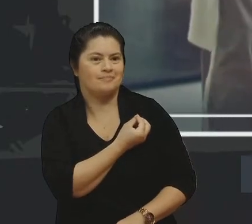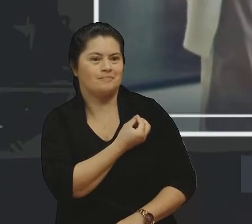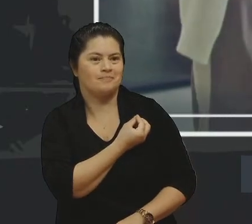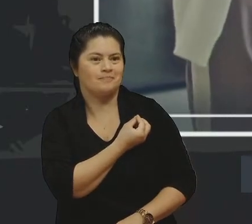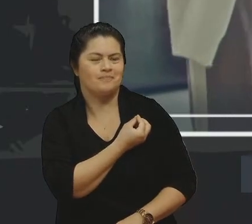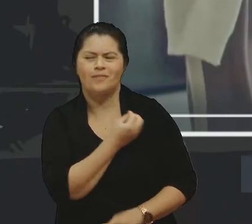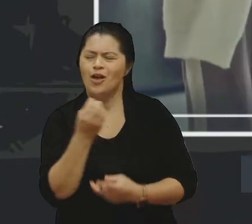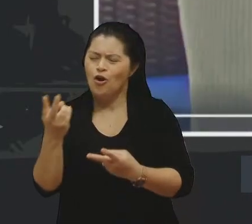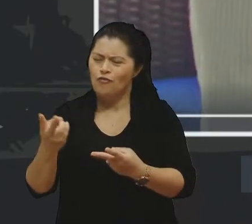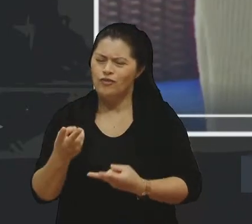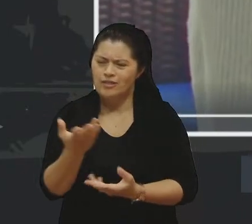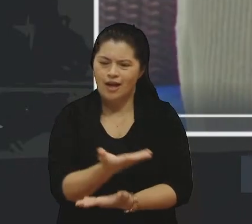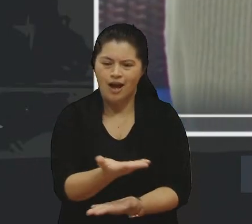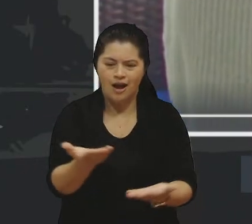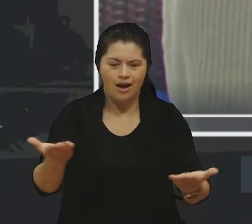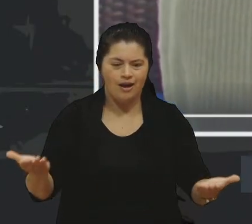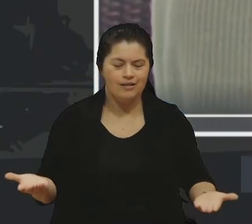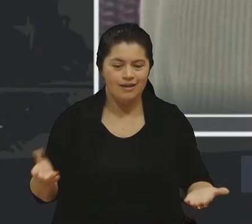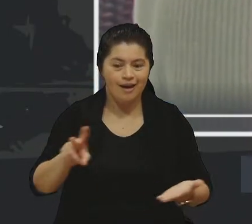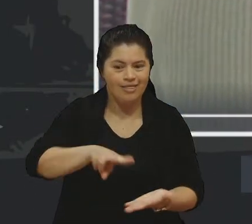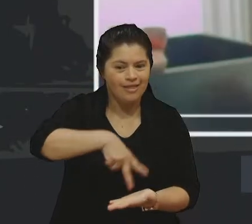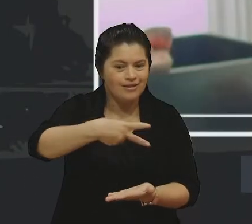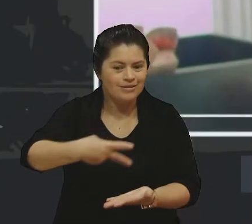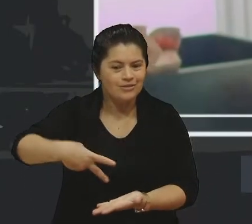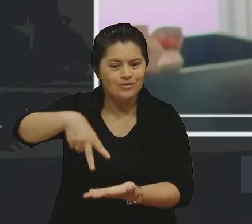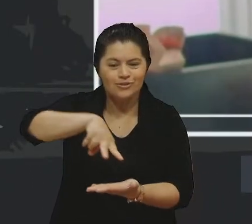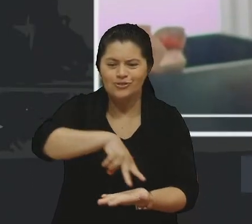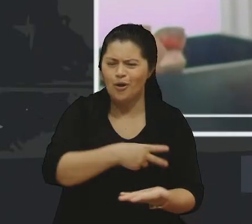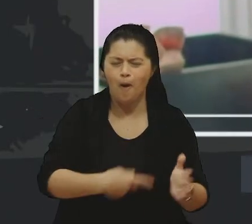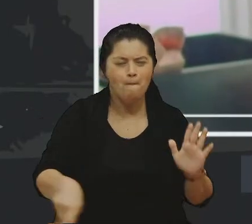Convida a gente para dançar e segue um ritmo próprio.